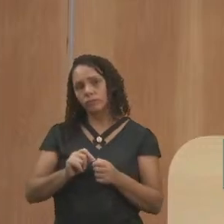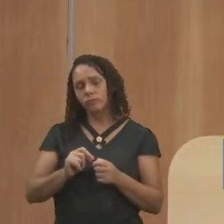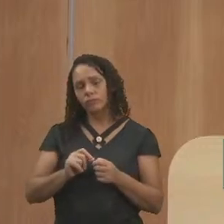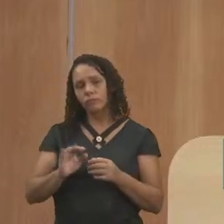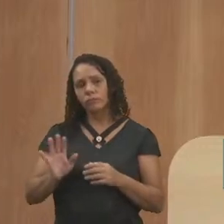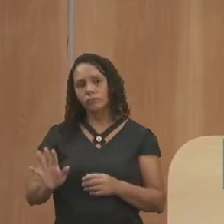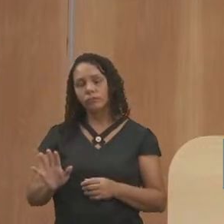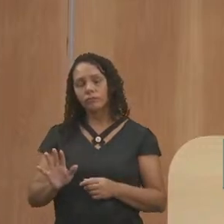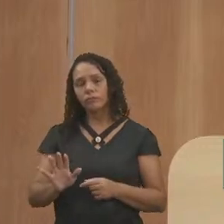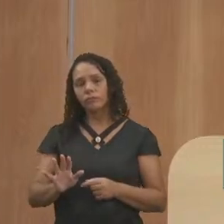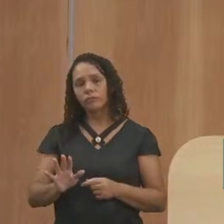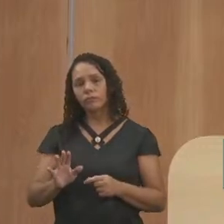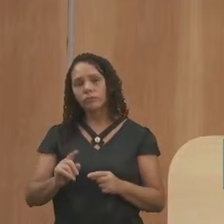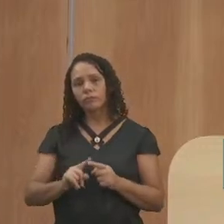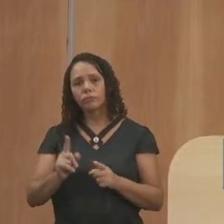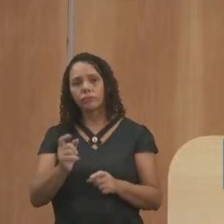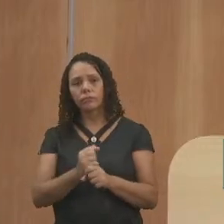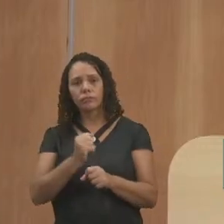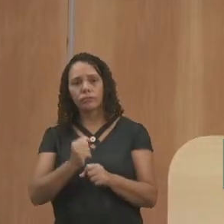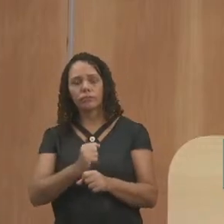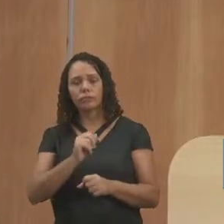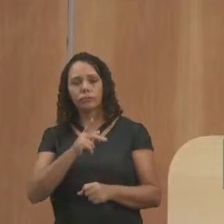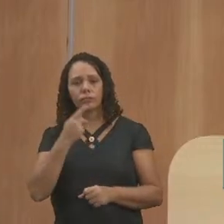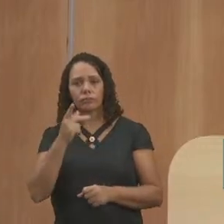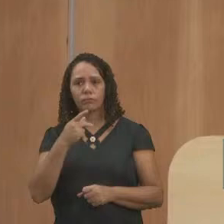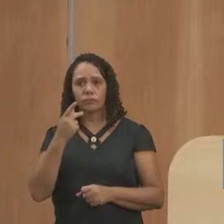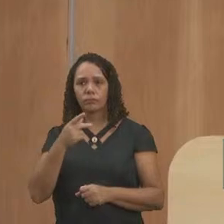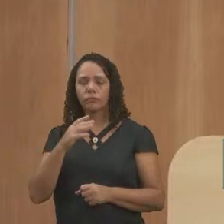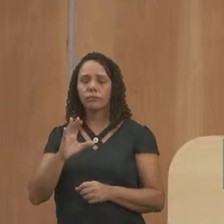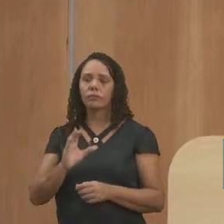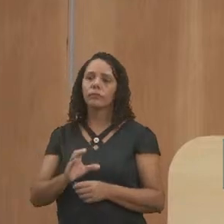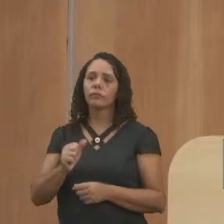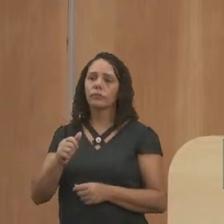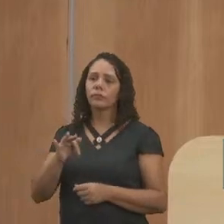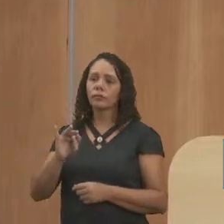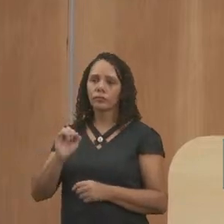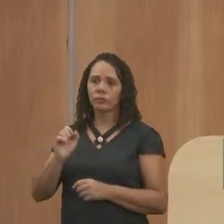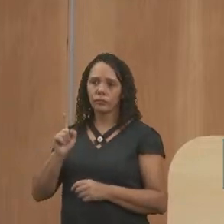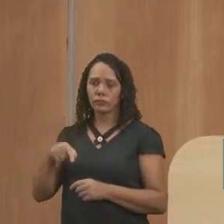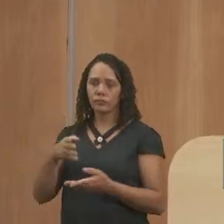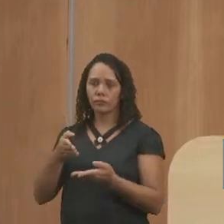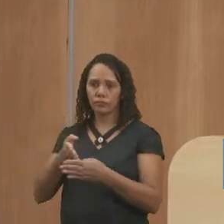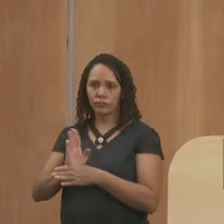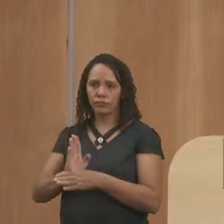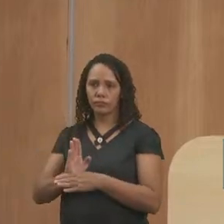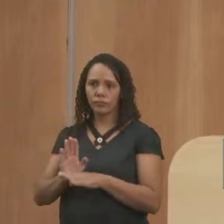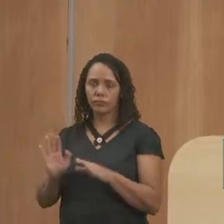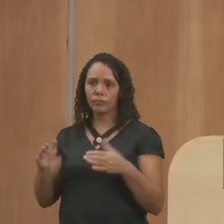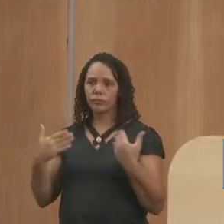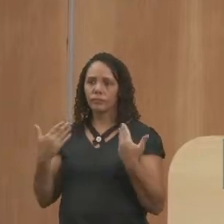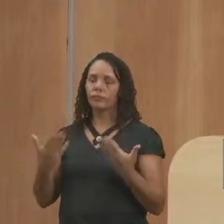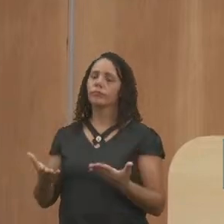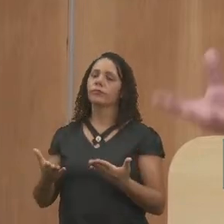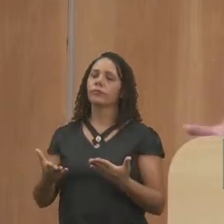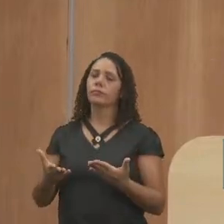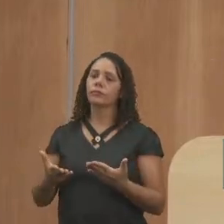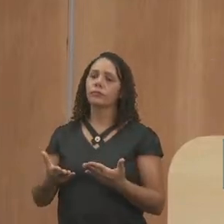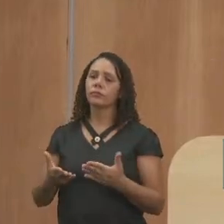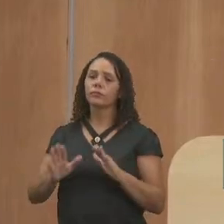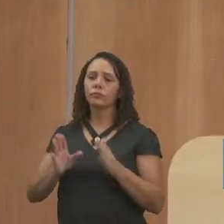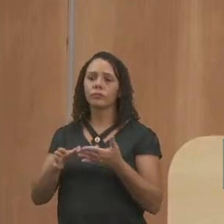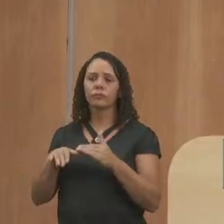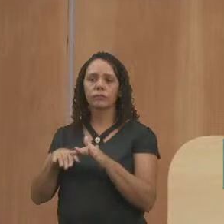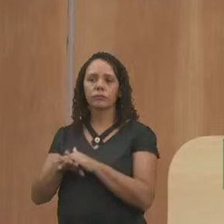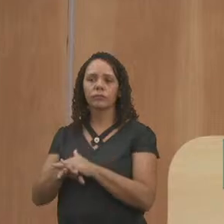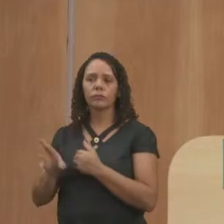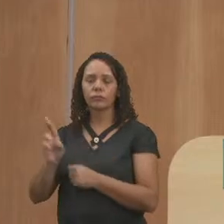faça. E quanto às obras, conforme eu disse, o CAF ele é um recurso aprovado, né? Então esse recurso ele já está